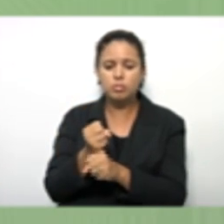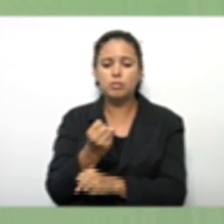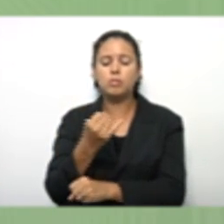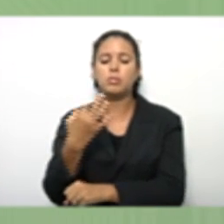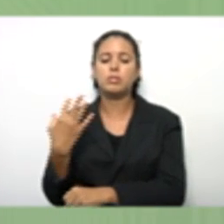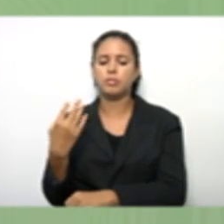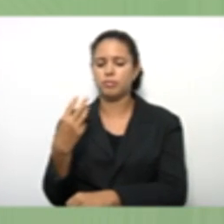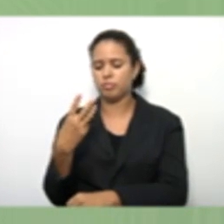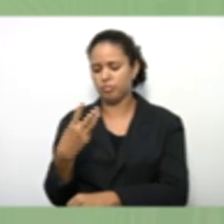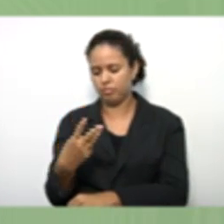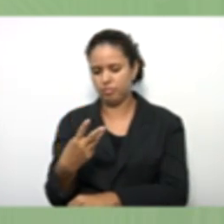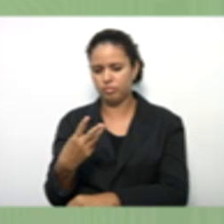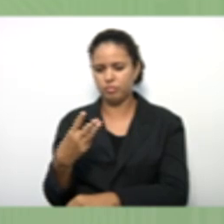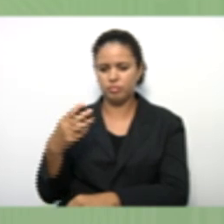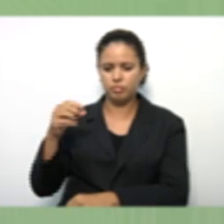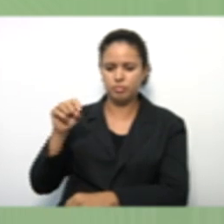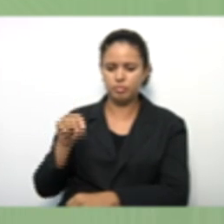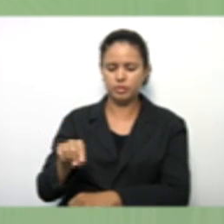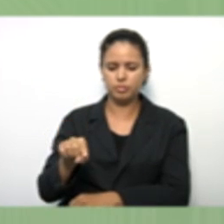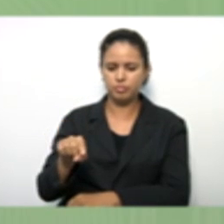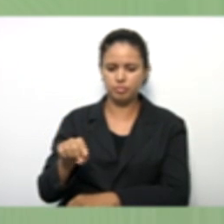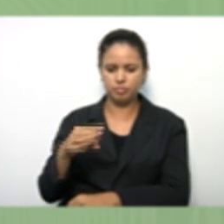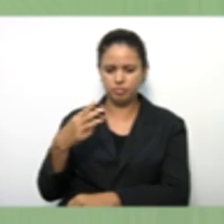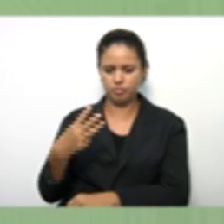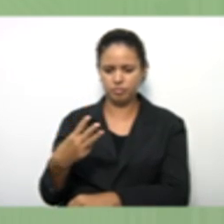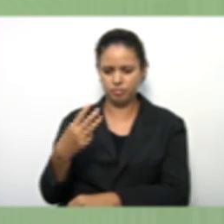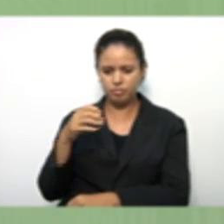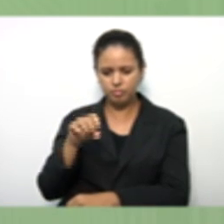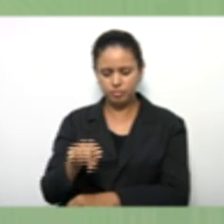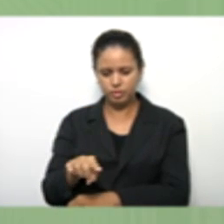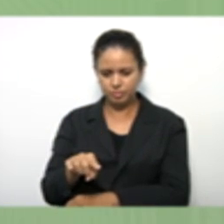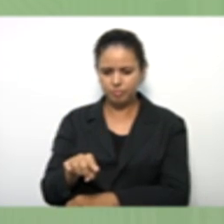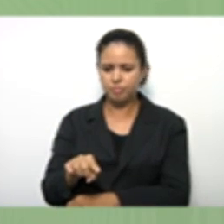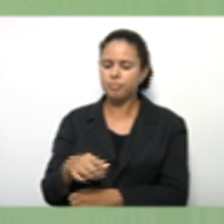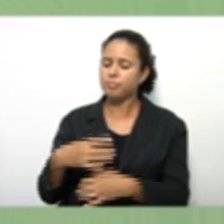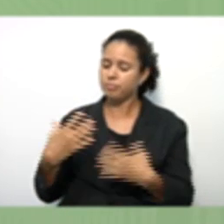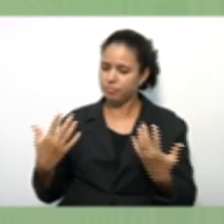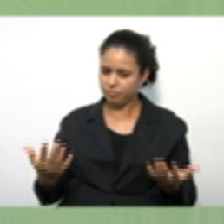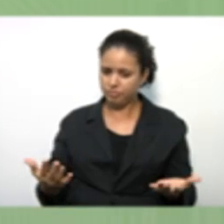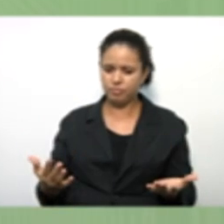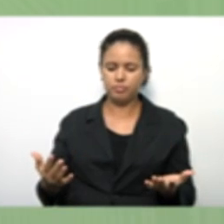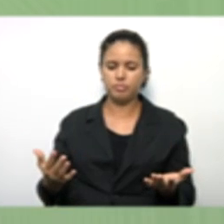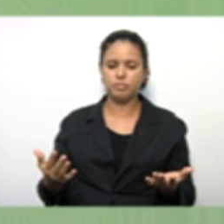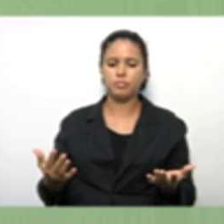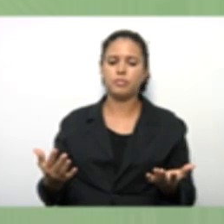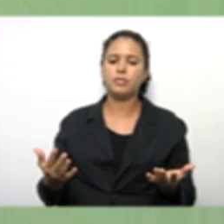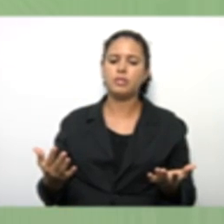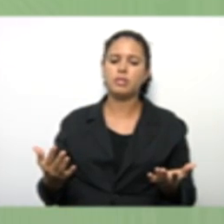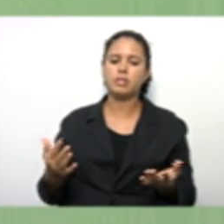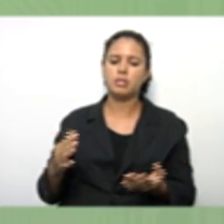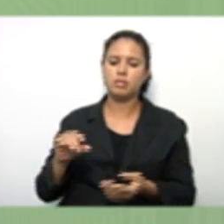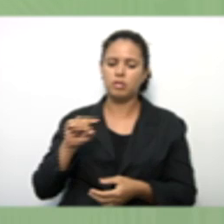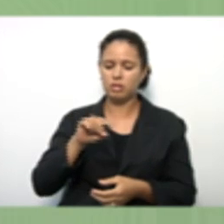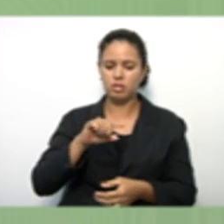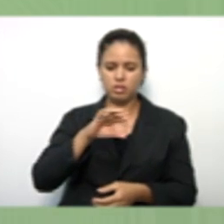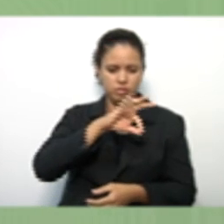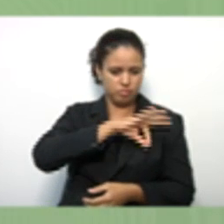R$3.000. Como vimos, tanto os fornecedores a pagar quanto os salários a pagar são valores que temos que